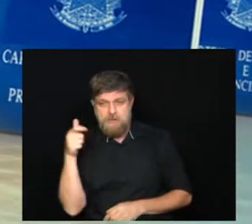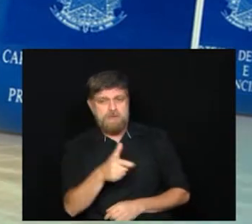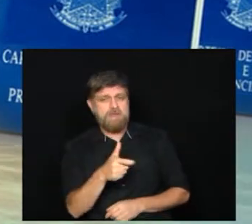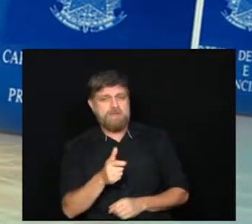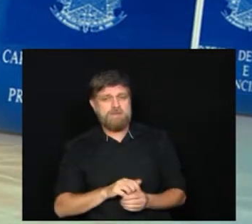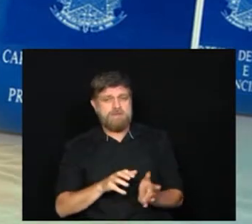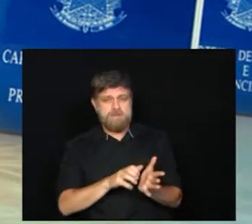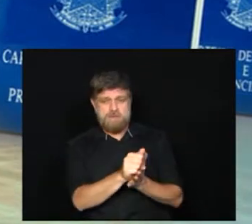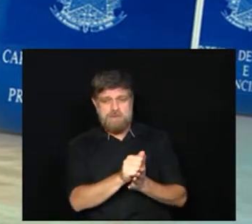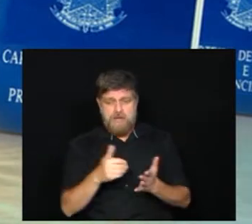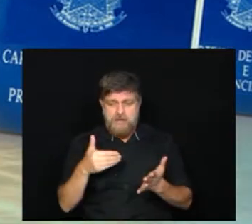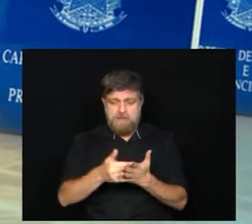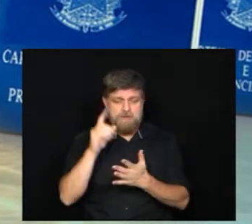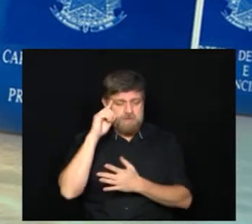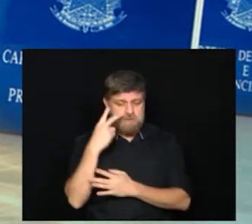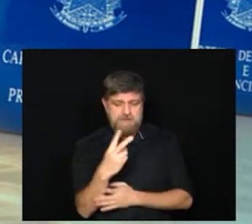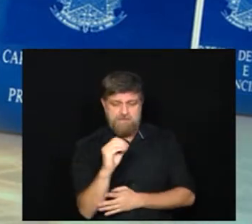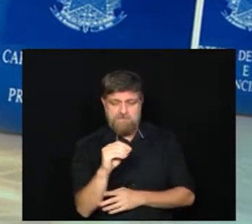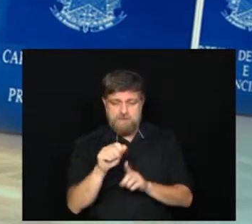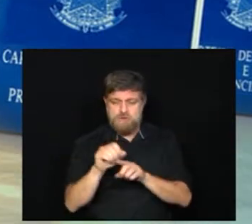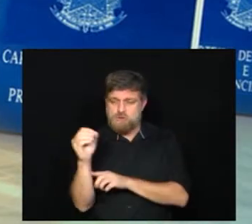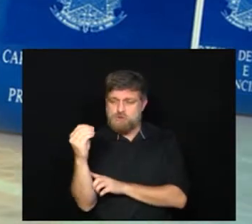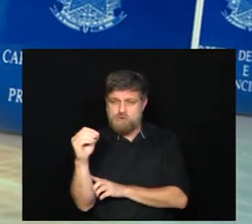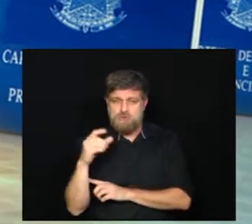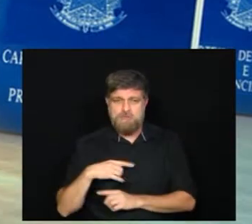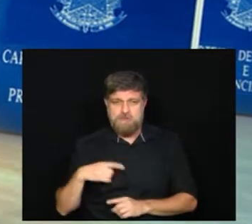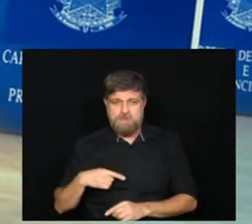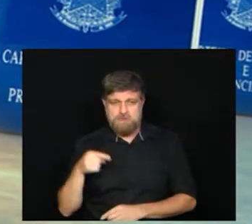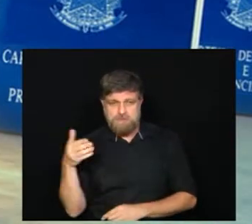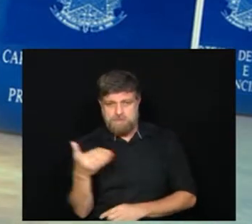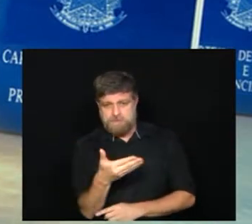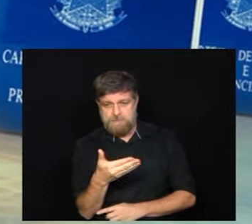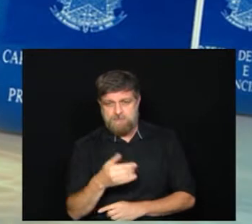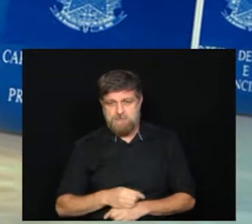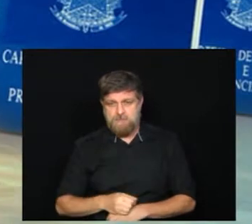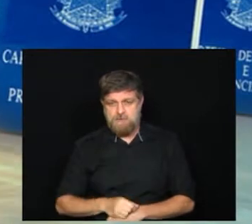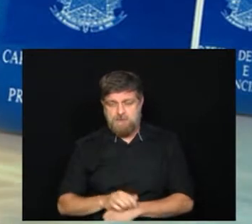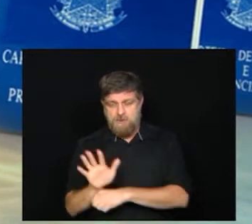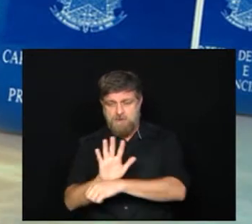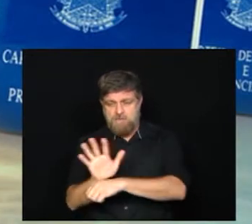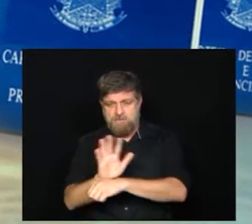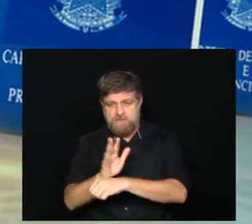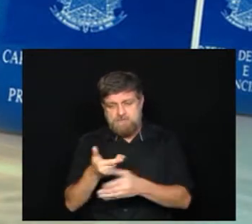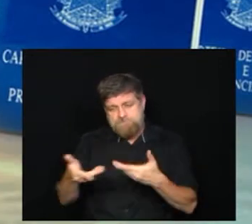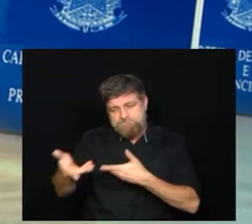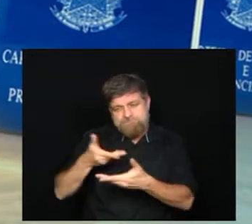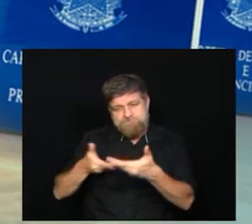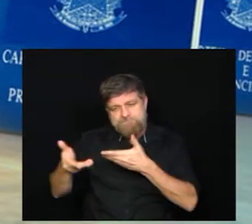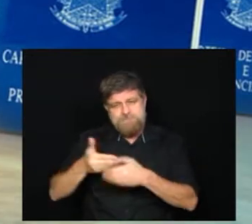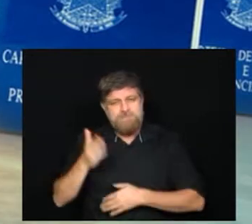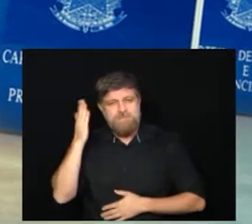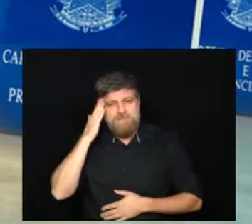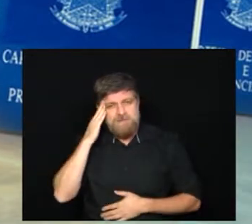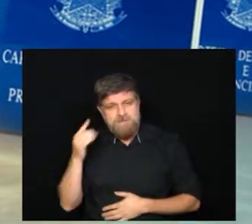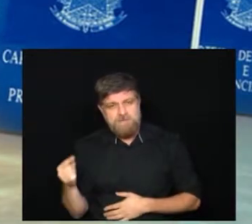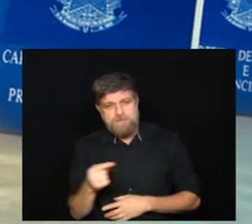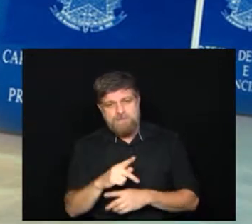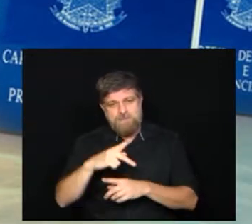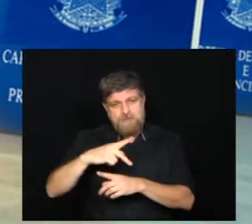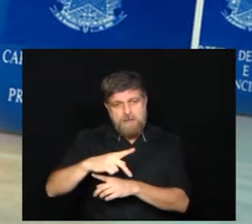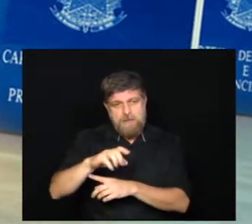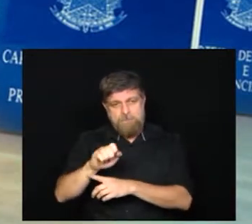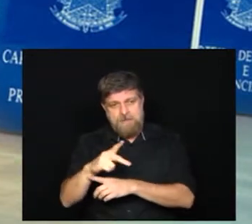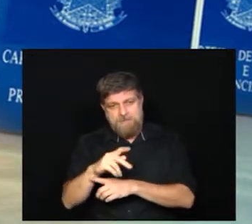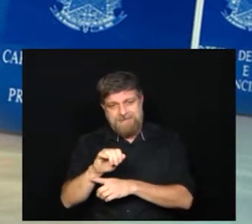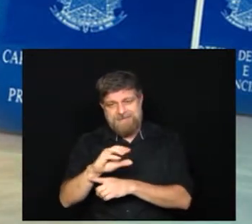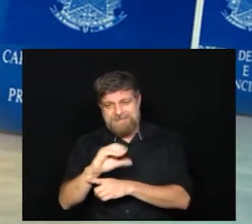inscrever até o dia 20 de outubro via chatbot, com vídeos e interações divertidas sobre a PepsiCo por meio do